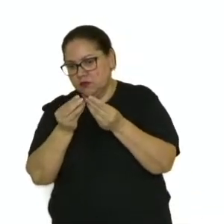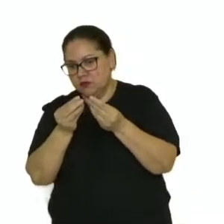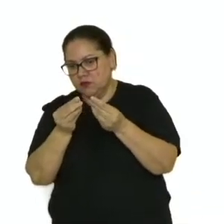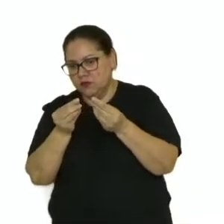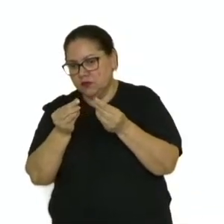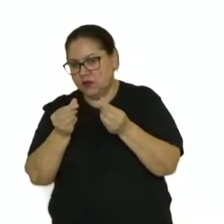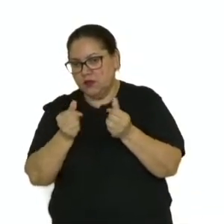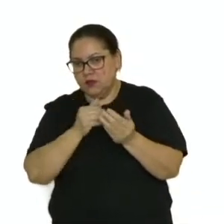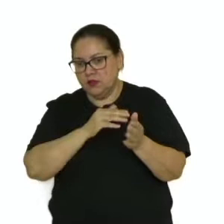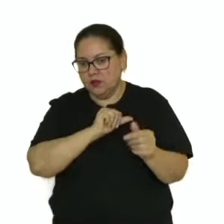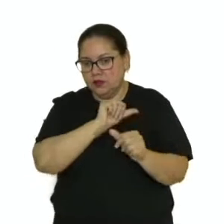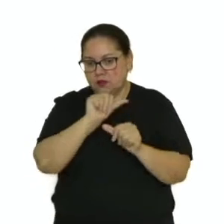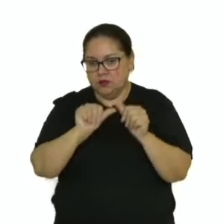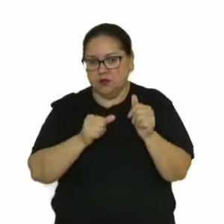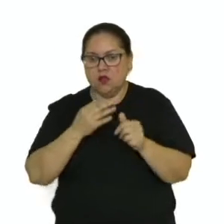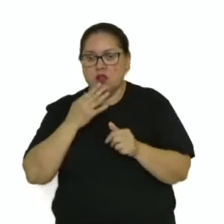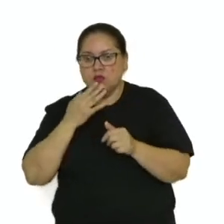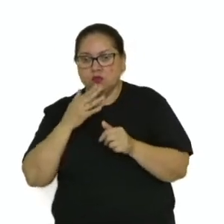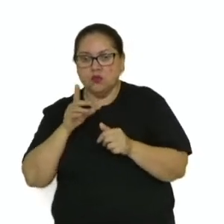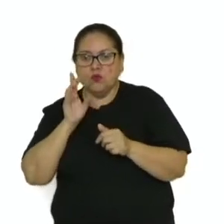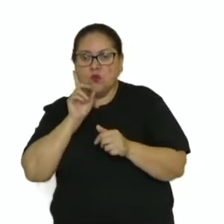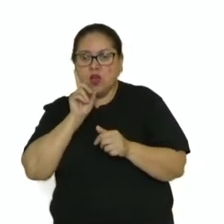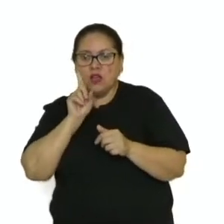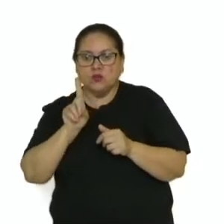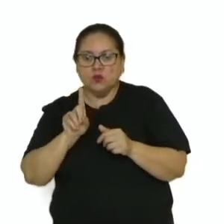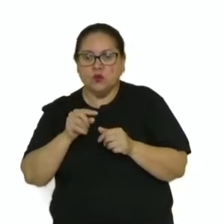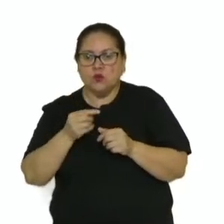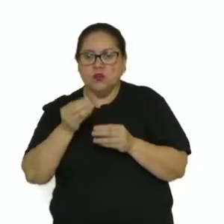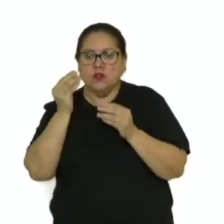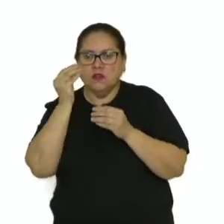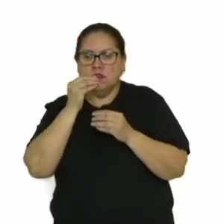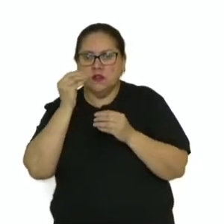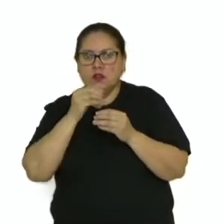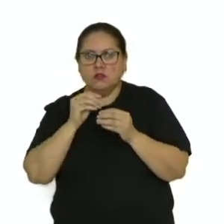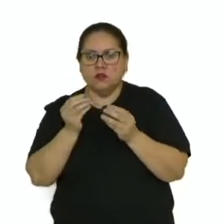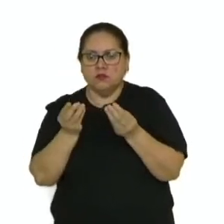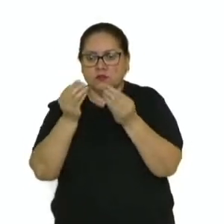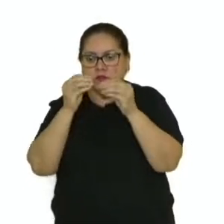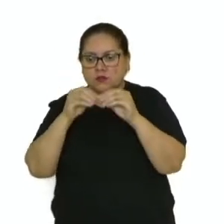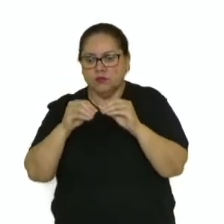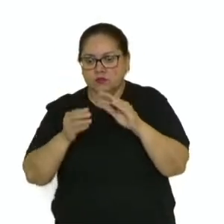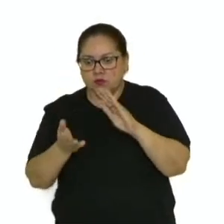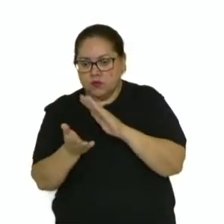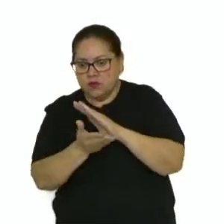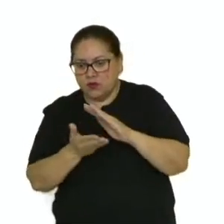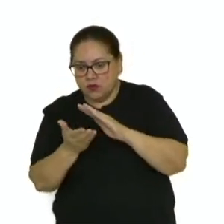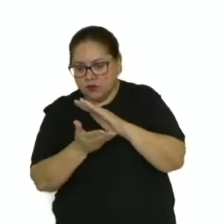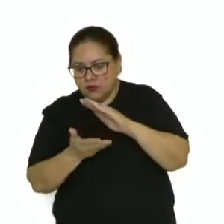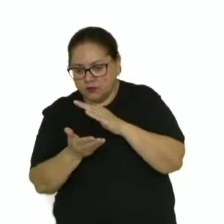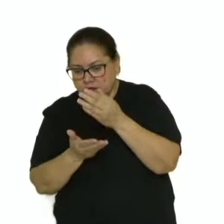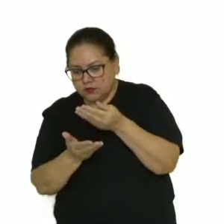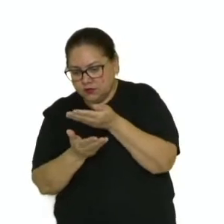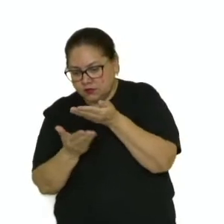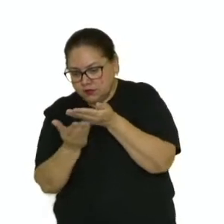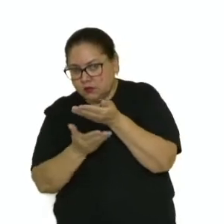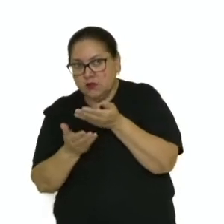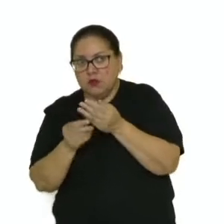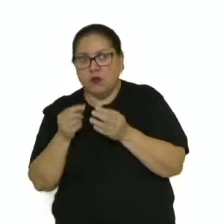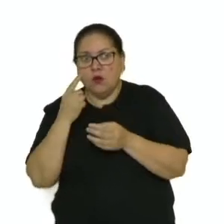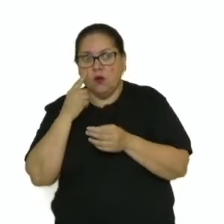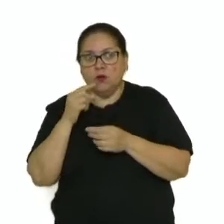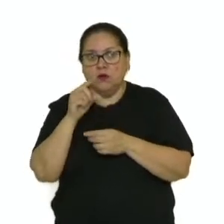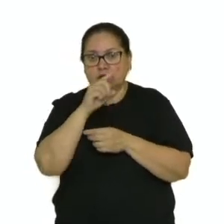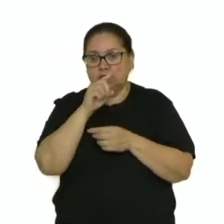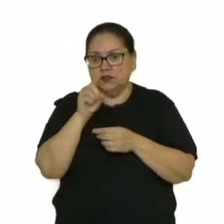cobre passa da coloração azul para um azul menos intenso e houve um depósito de cobre sobre a lâmina do zinco. E aqui está a nossa